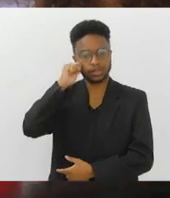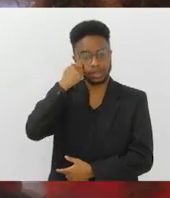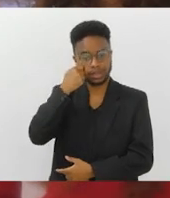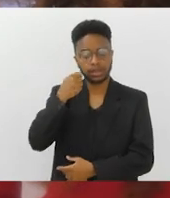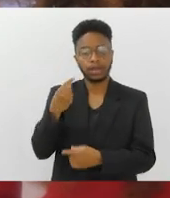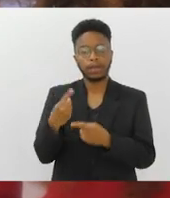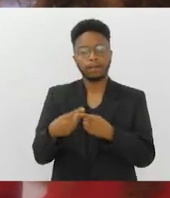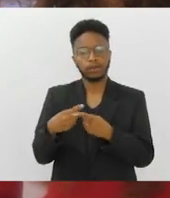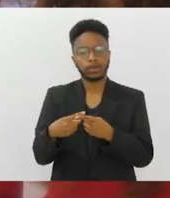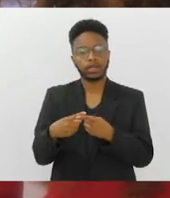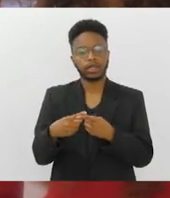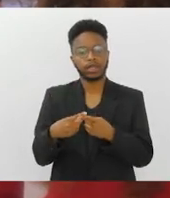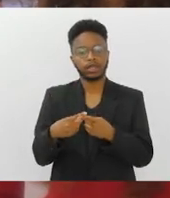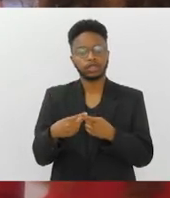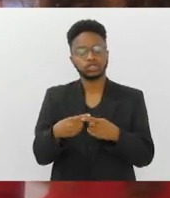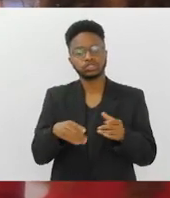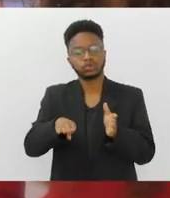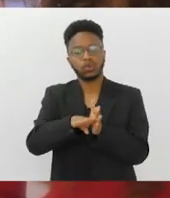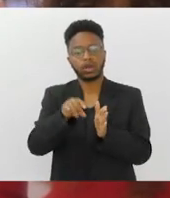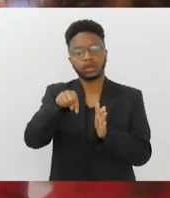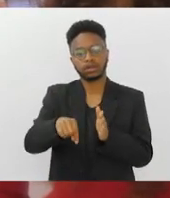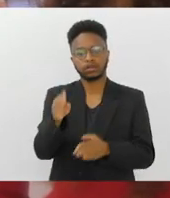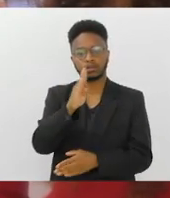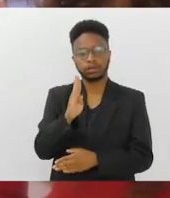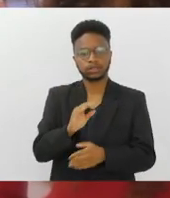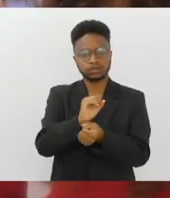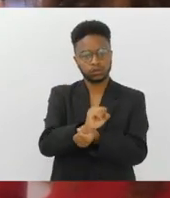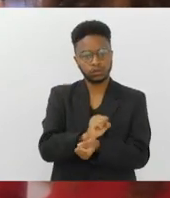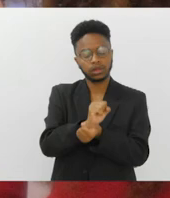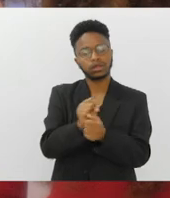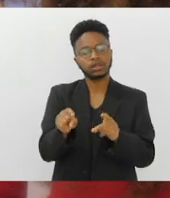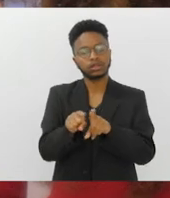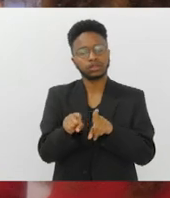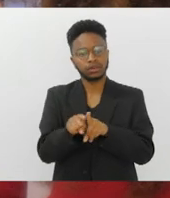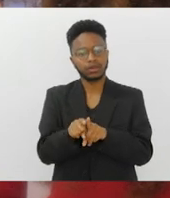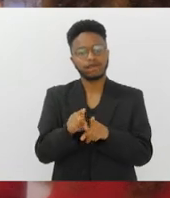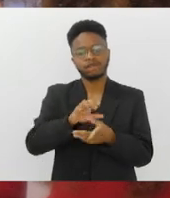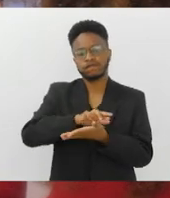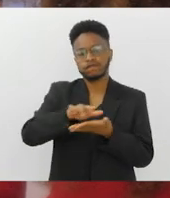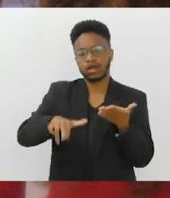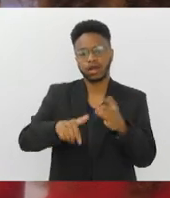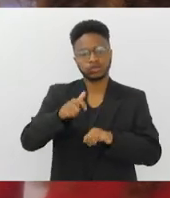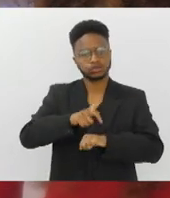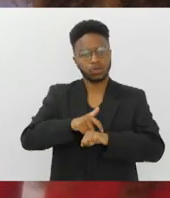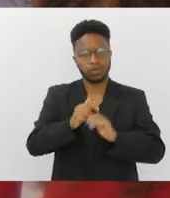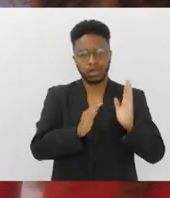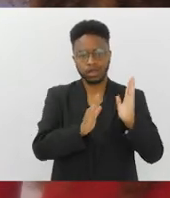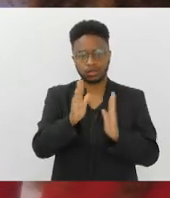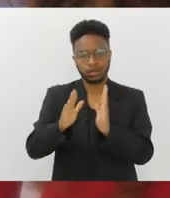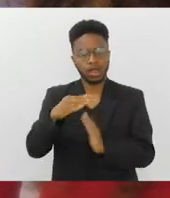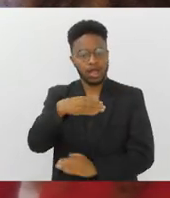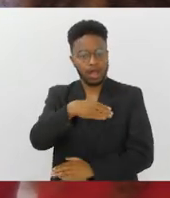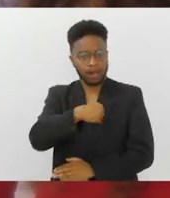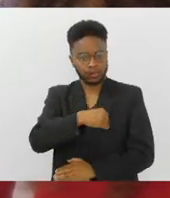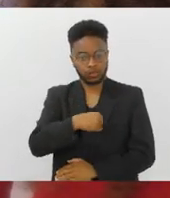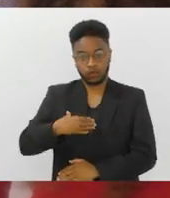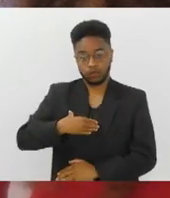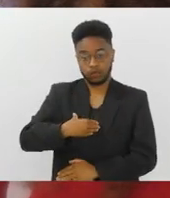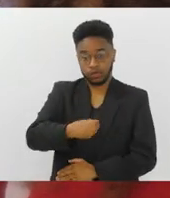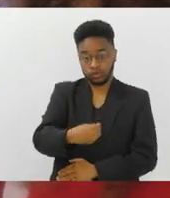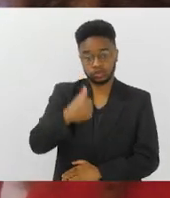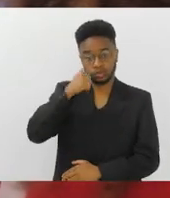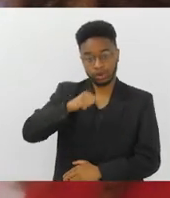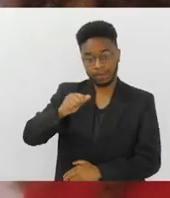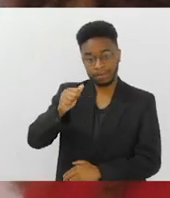veio para o Brasil escravizada e que, por diversos momentos, amamentou filhos de mulheres brancas quando os